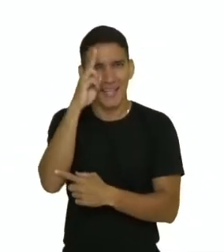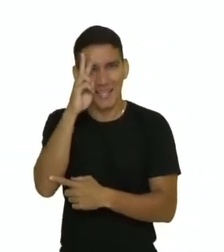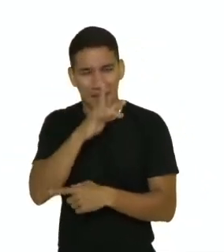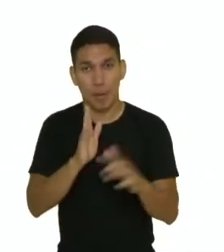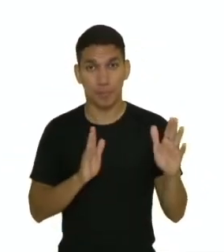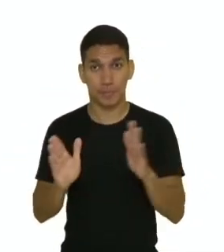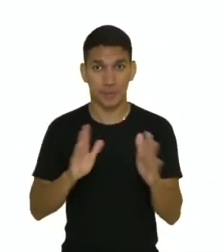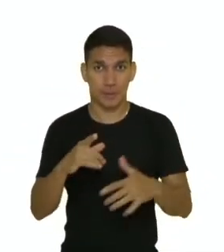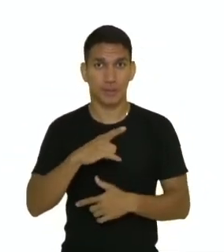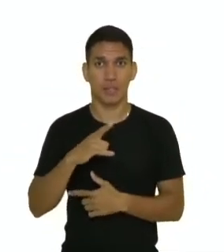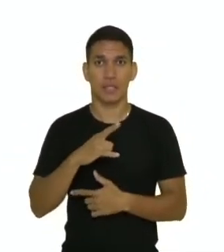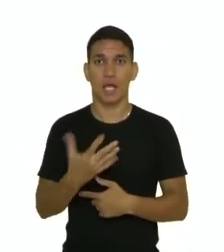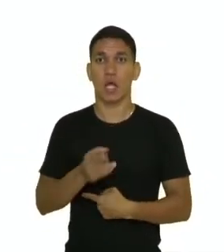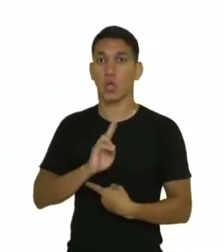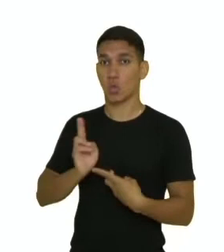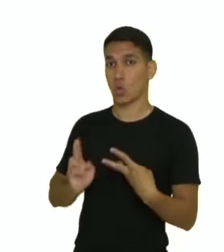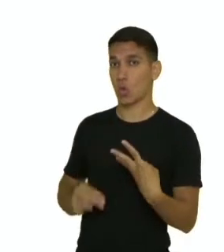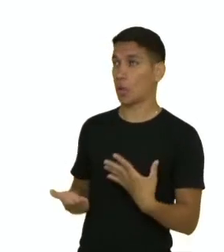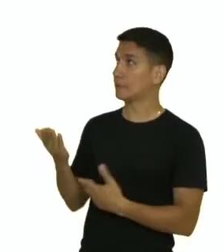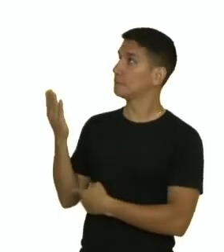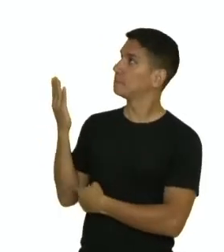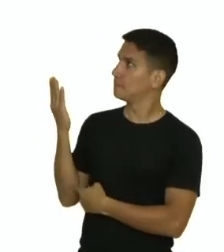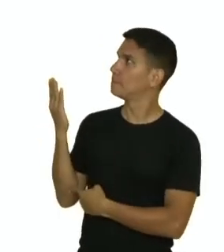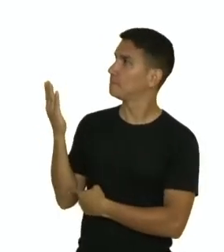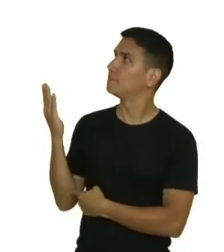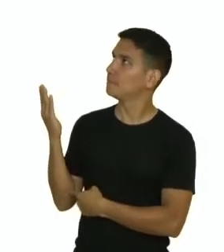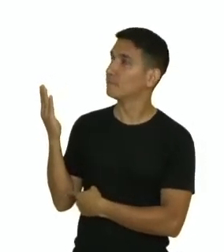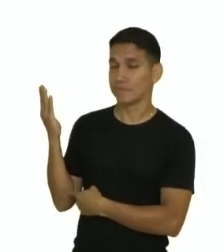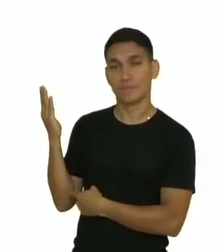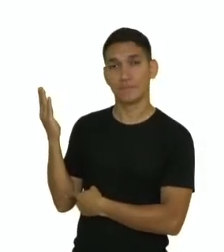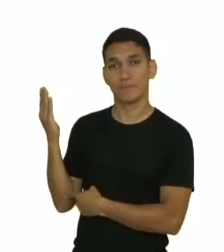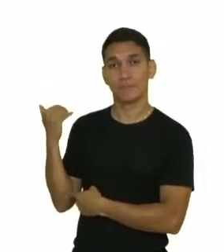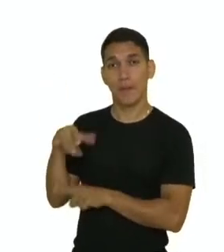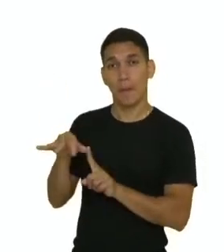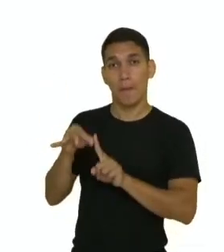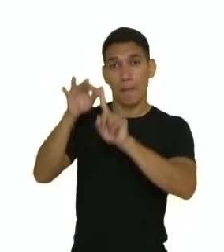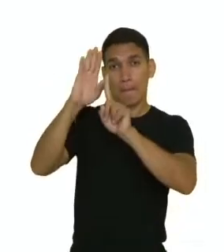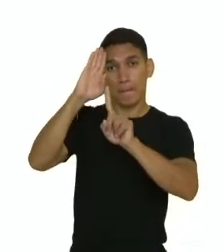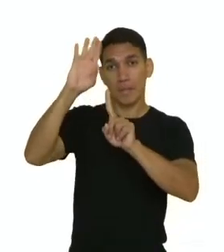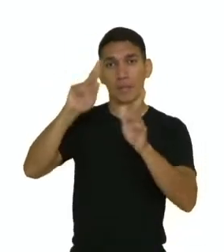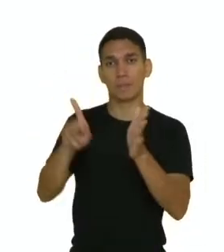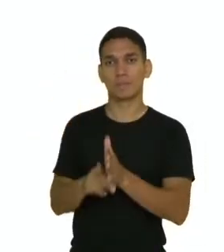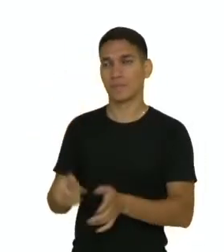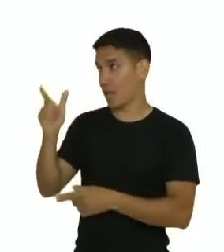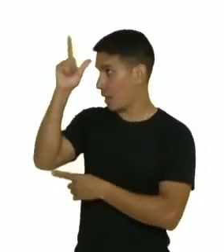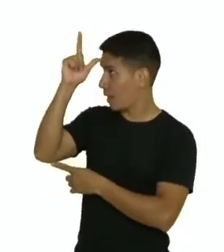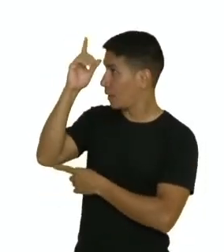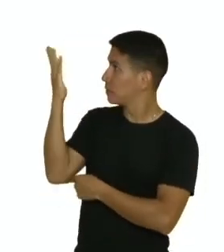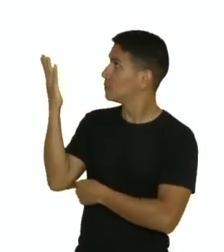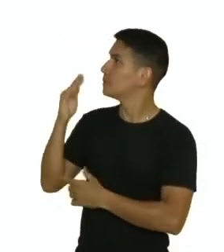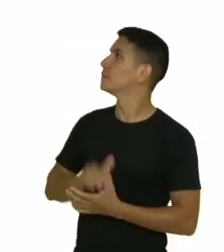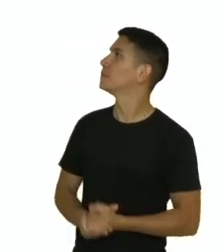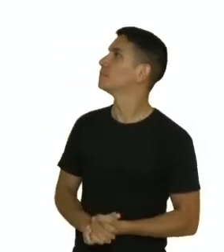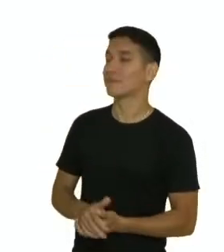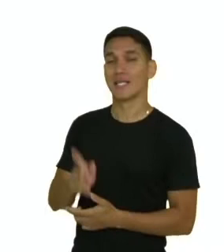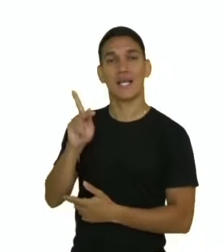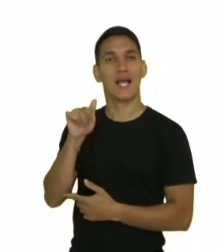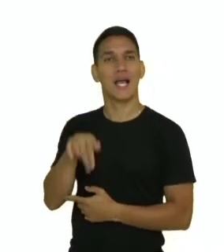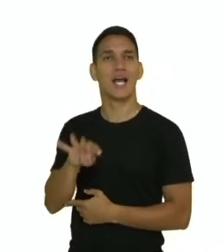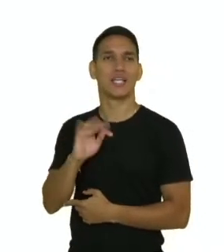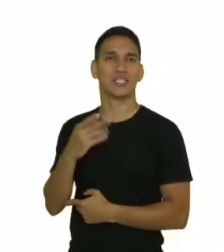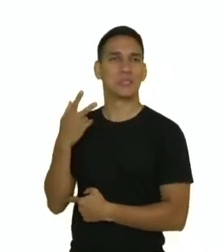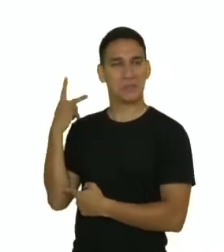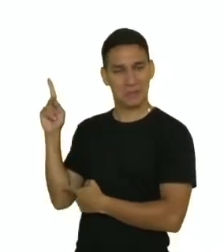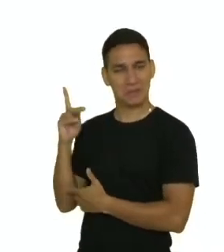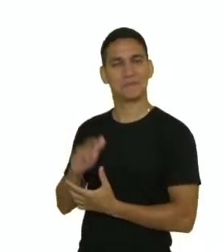A gente tem o Descartes, até os iluministas, tendo seu ápice com o pensador alemão Immanuel Kant, e essa foto aí é